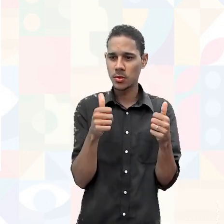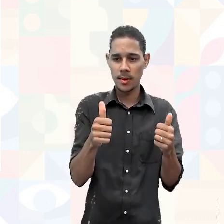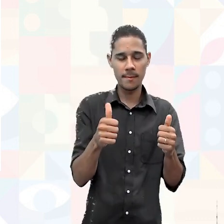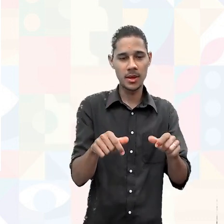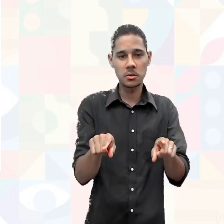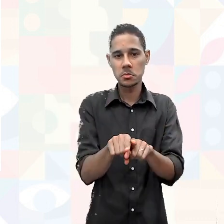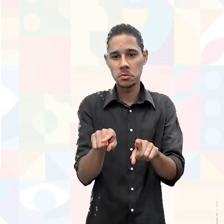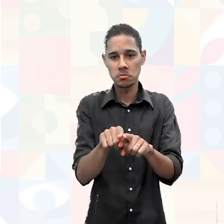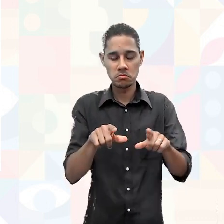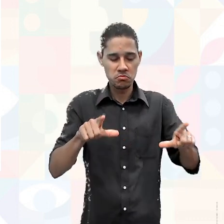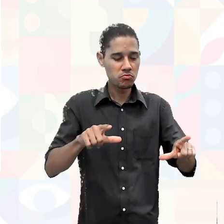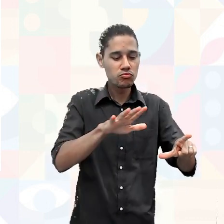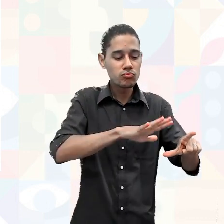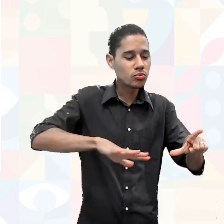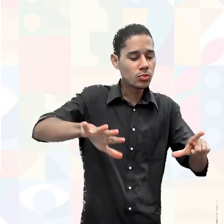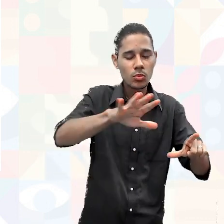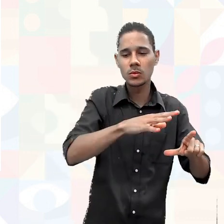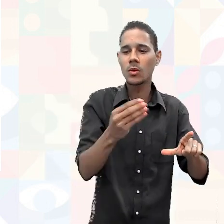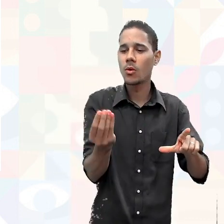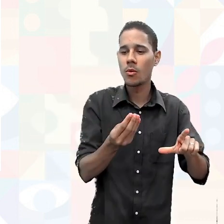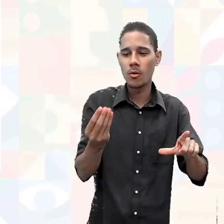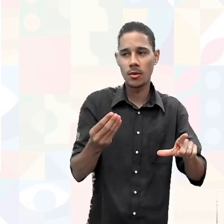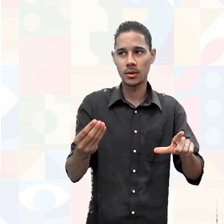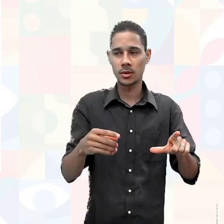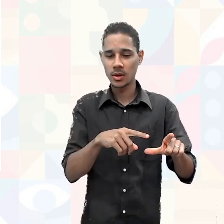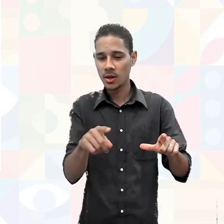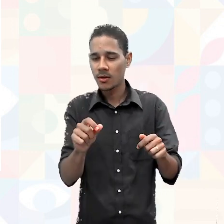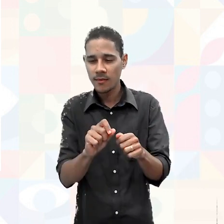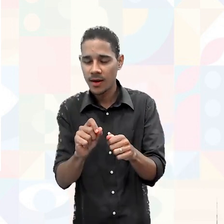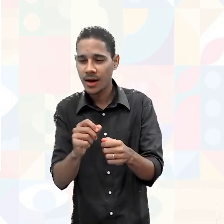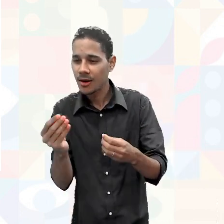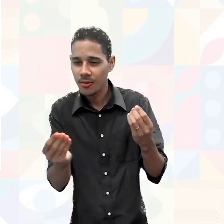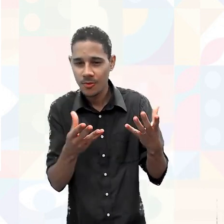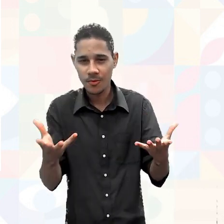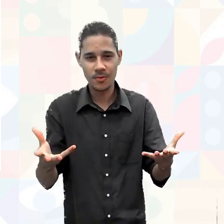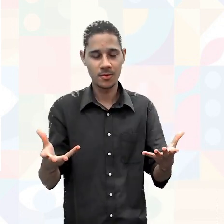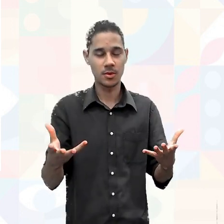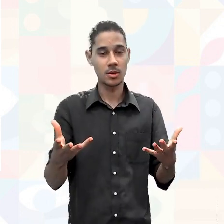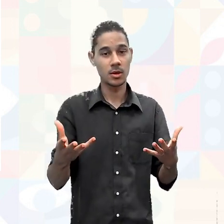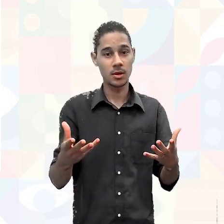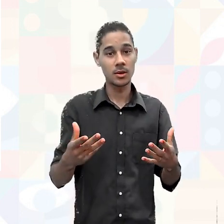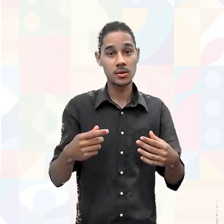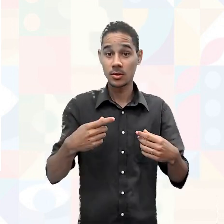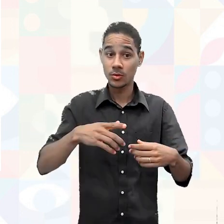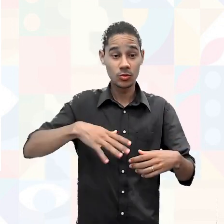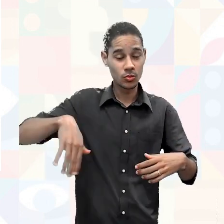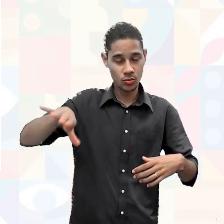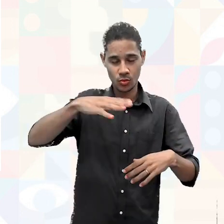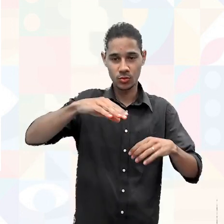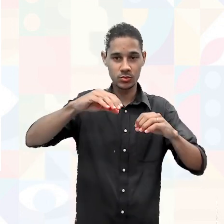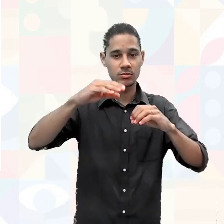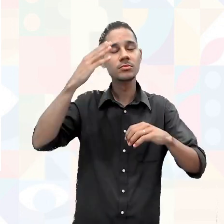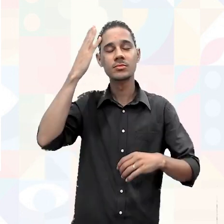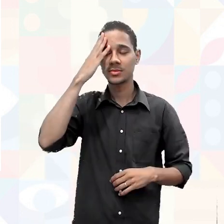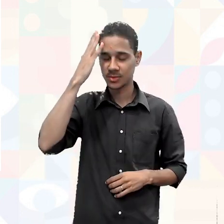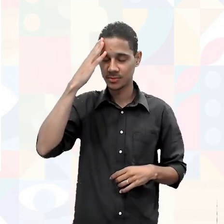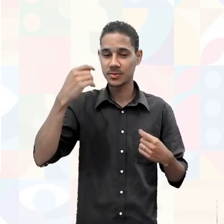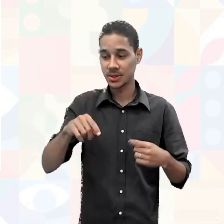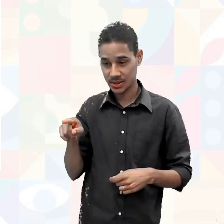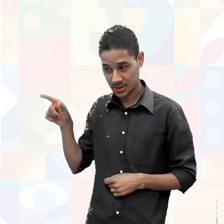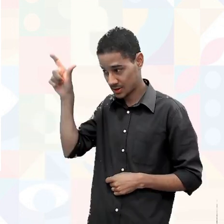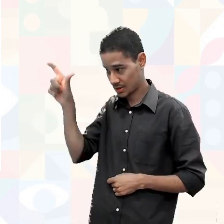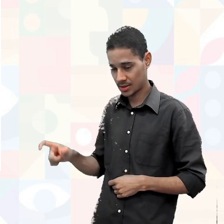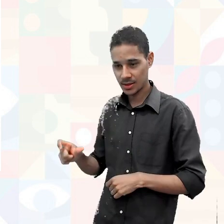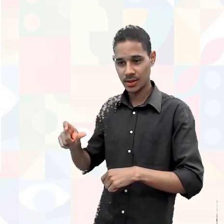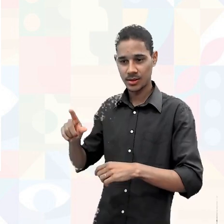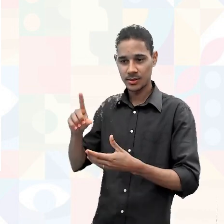de funcionamento dessas instalações devem ser de amplo conhecimento por parte do designer de interiores,